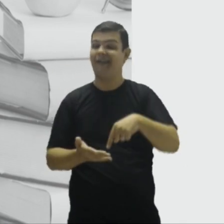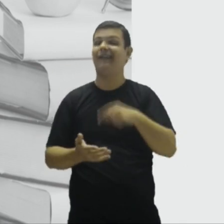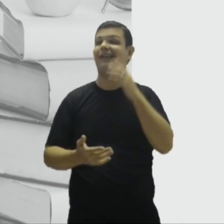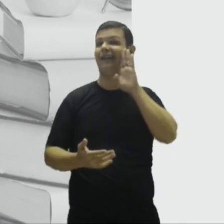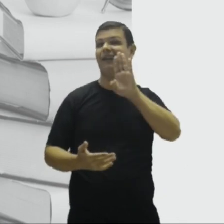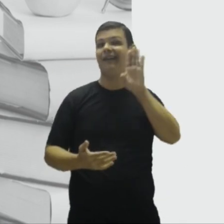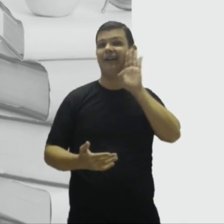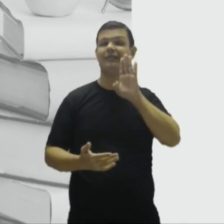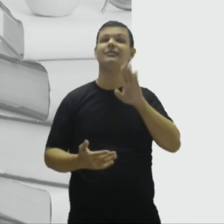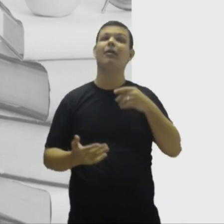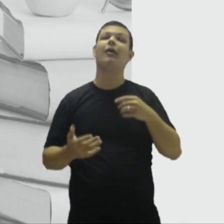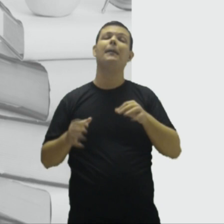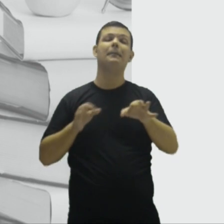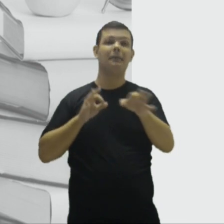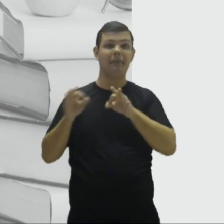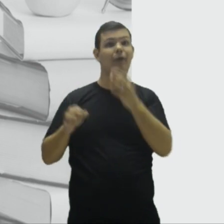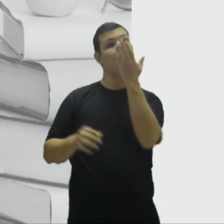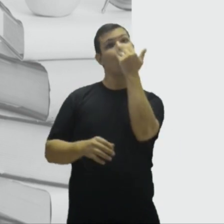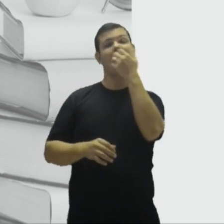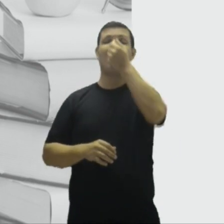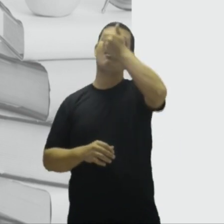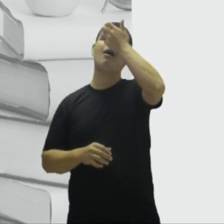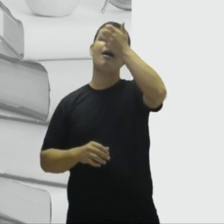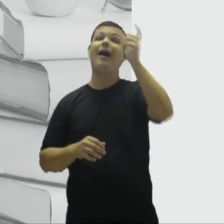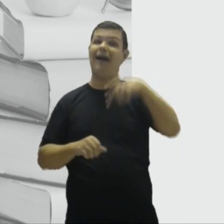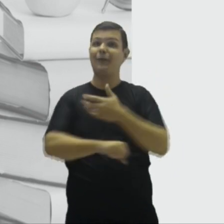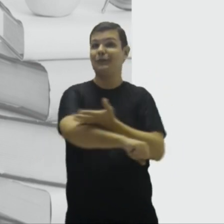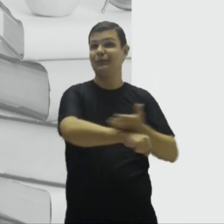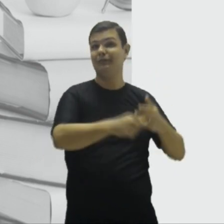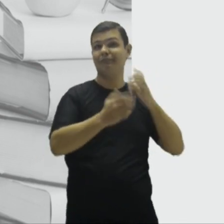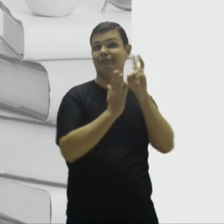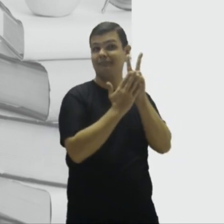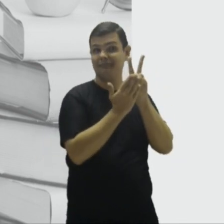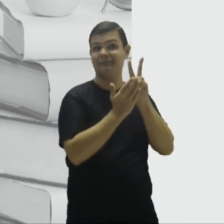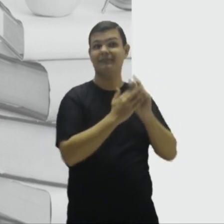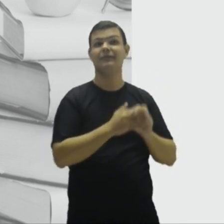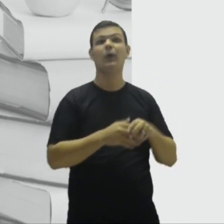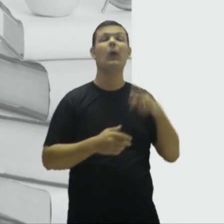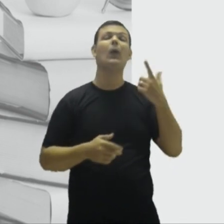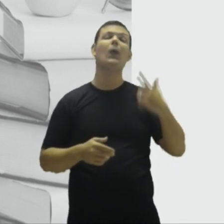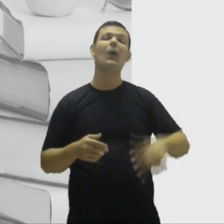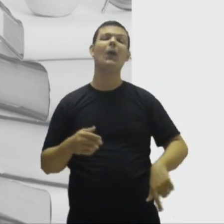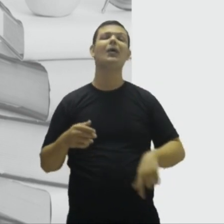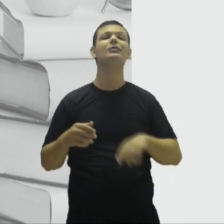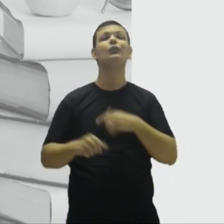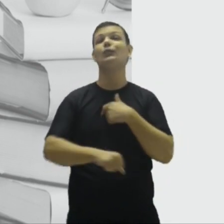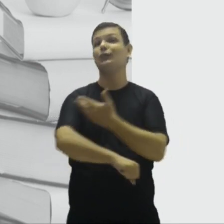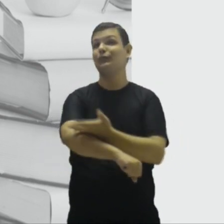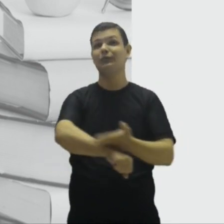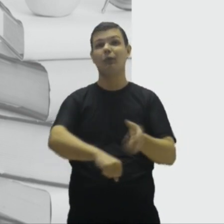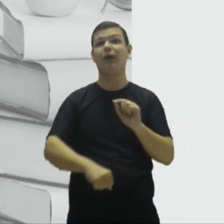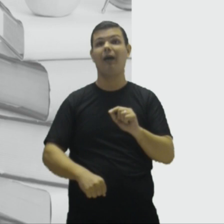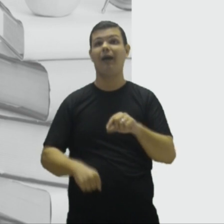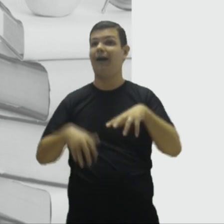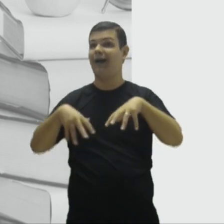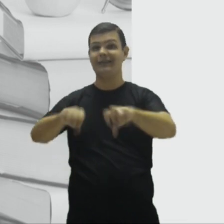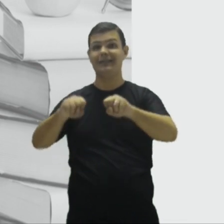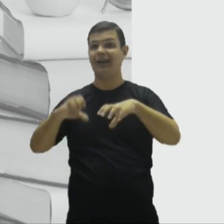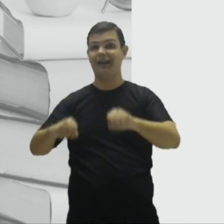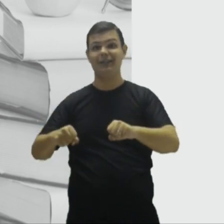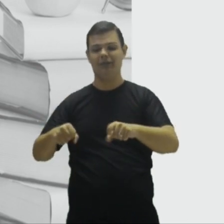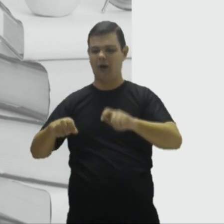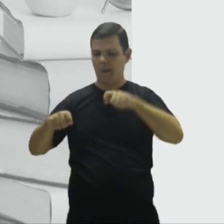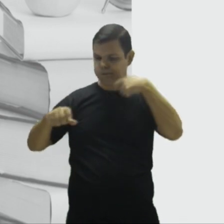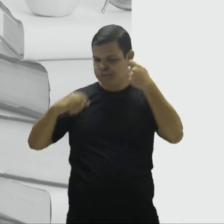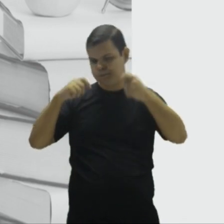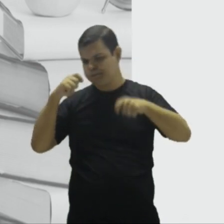tá? Então, comer farinha também é um hábito indígena. E por último, um hábito que é muito comum entre nós, que é o tomar aquele açaí.